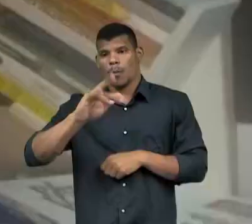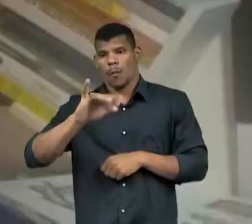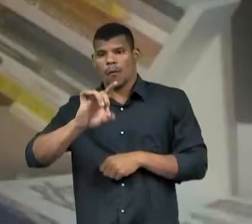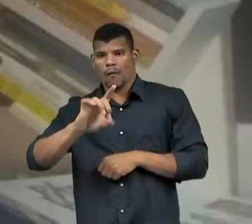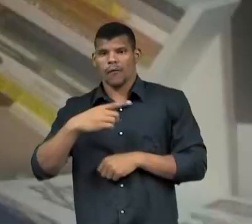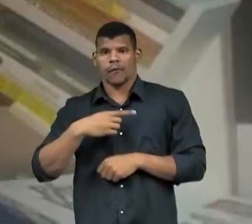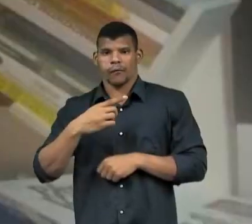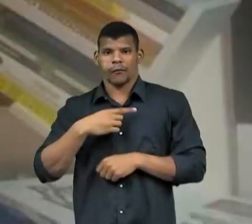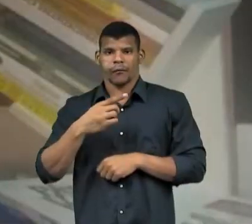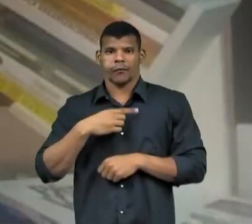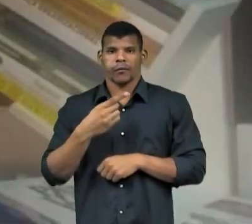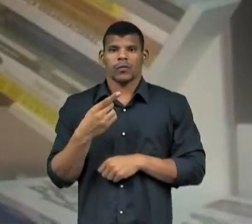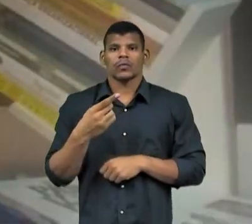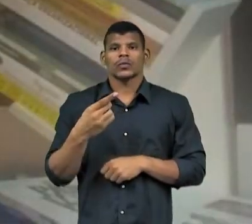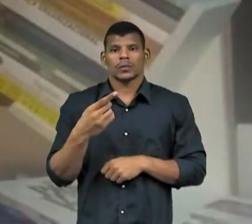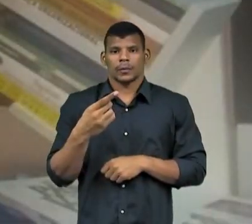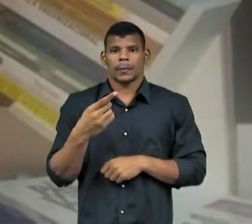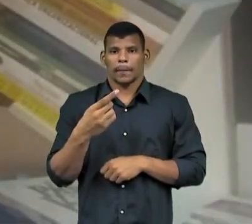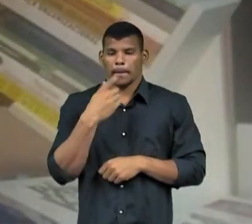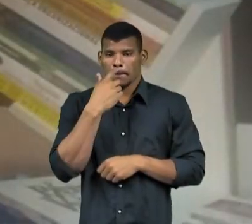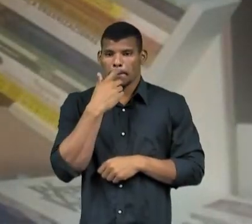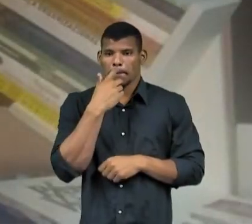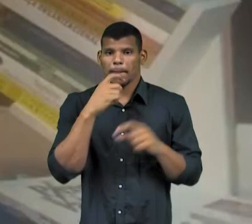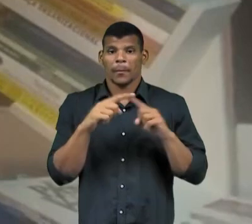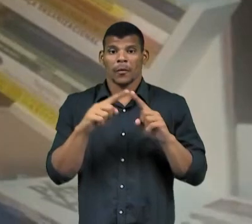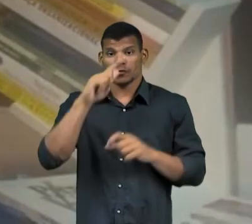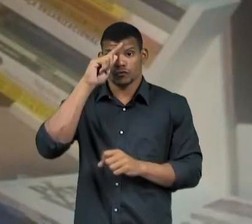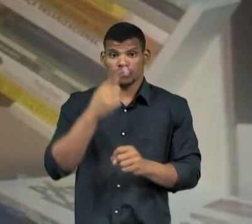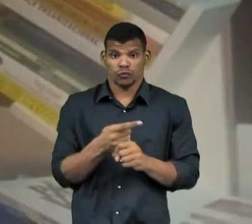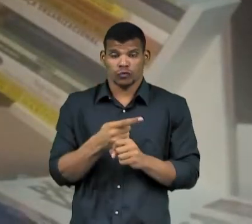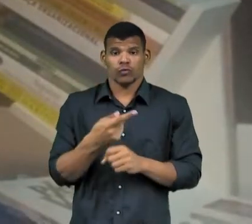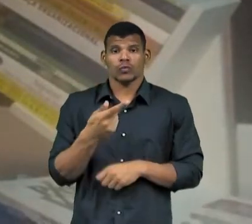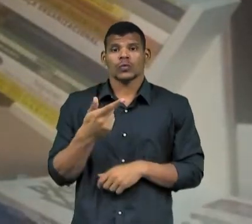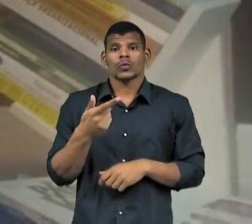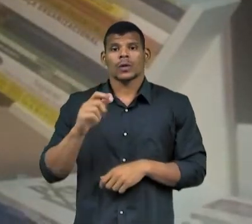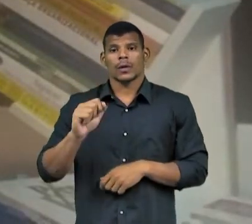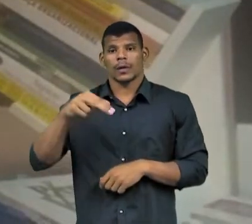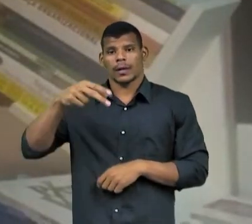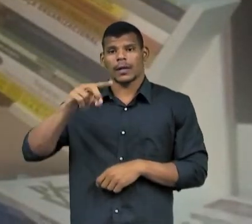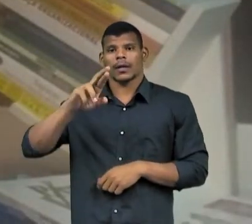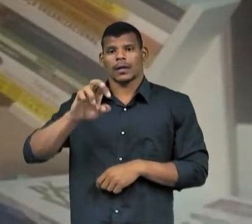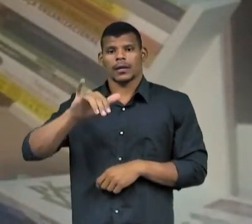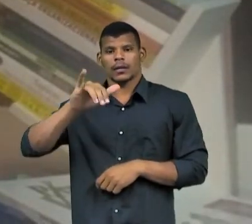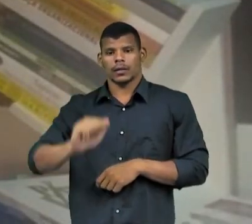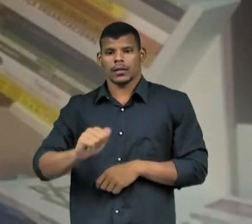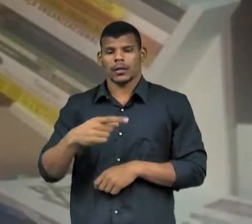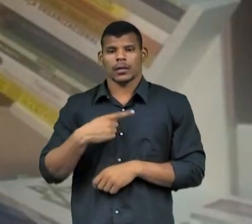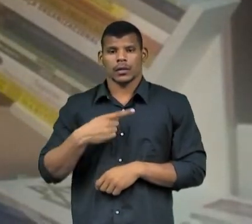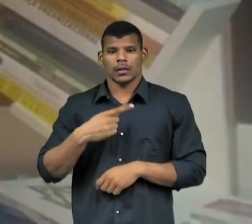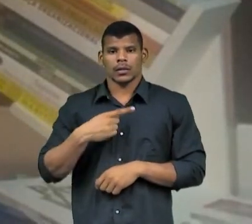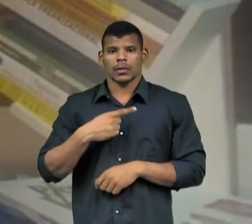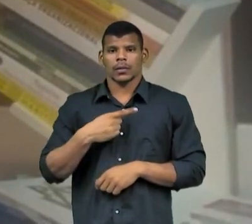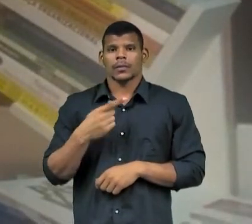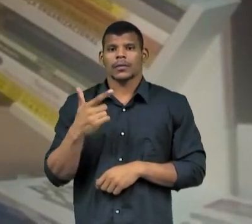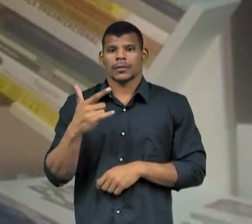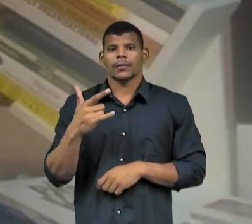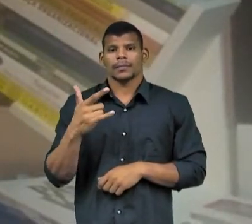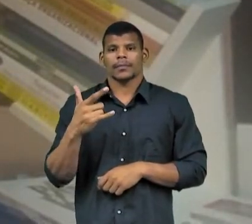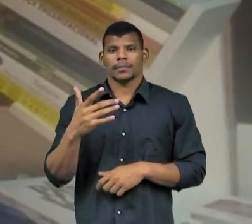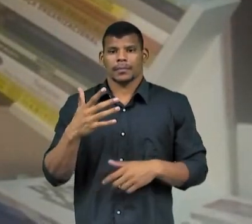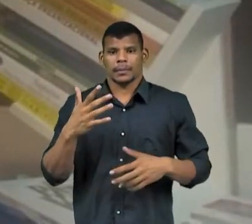instabilidade. Mas para a gestora de carreira e neurocientista Andréia Deis, as projeções também são animadoras. Estamos